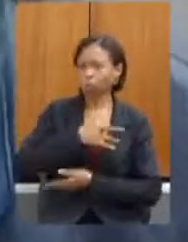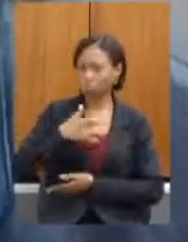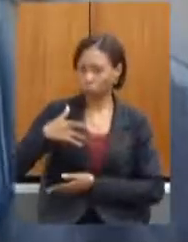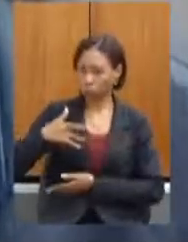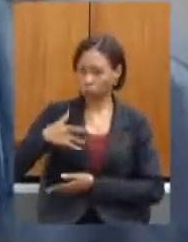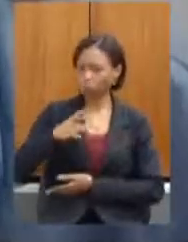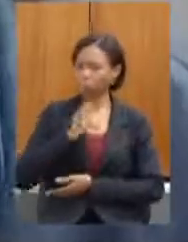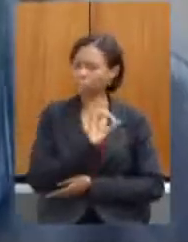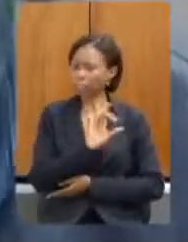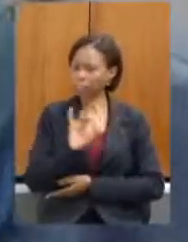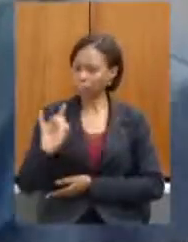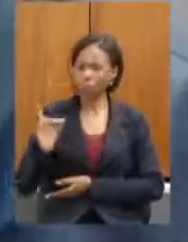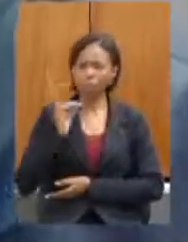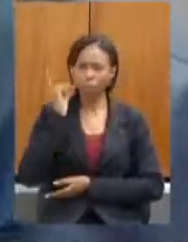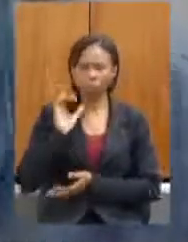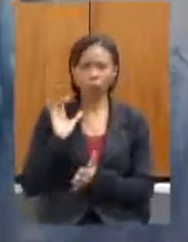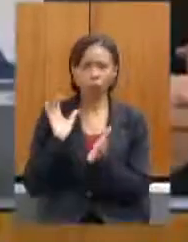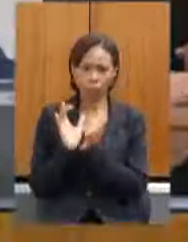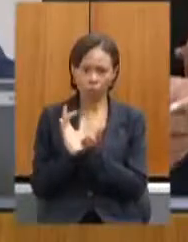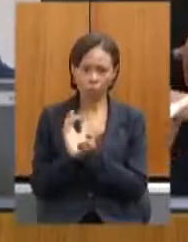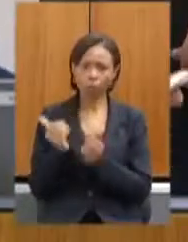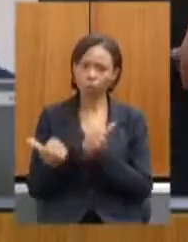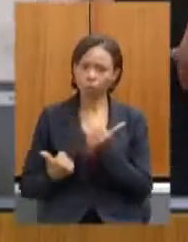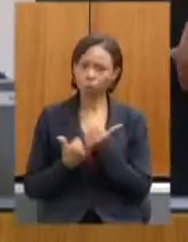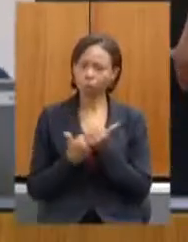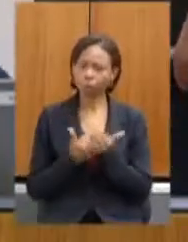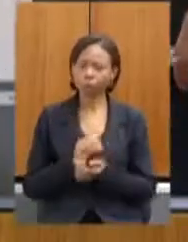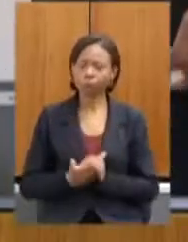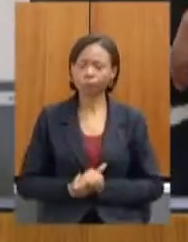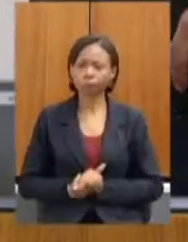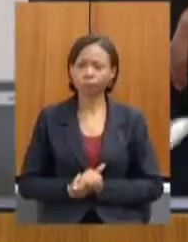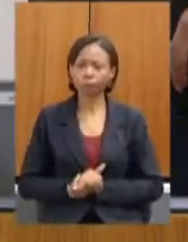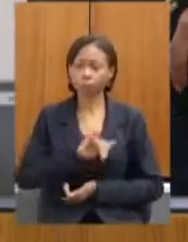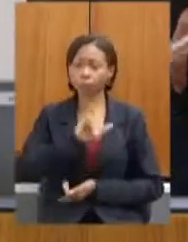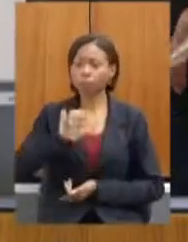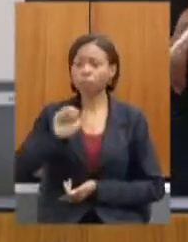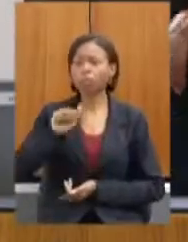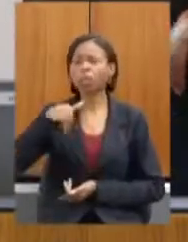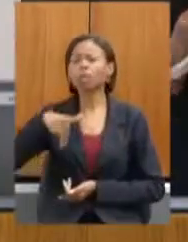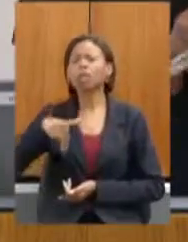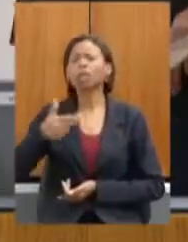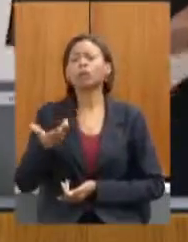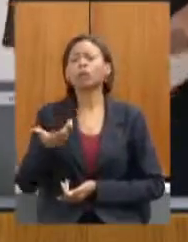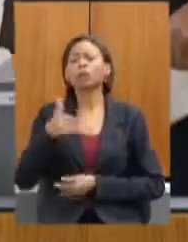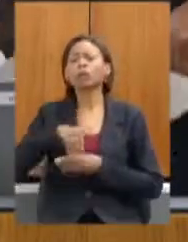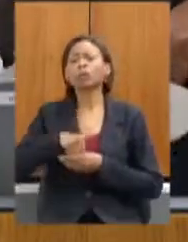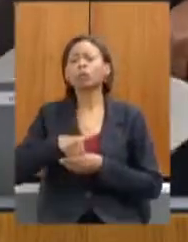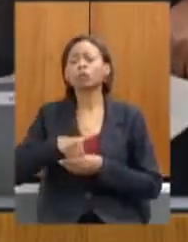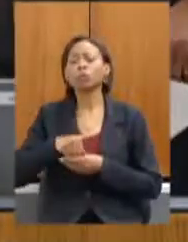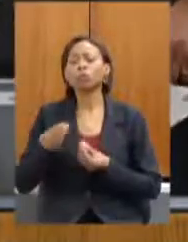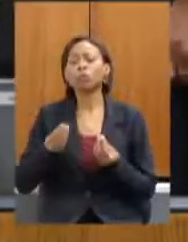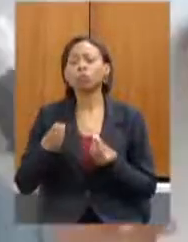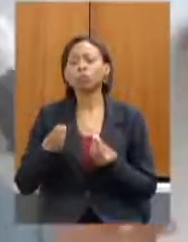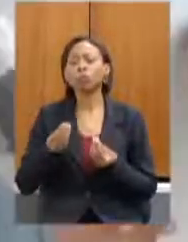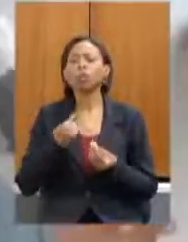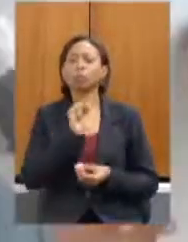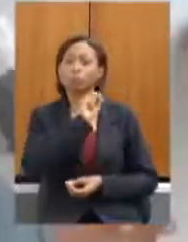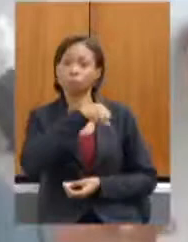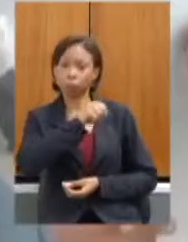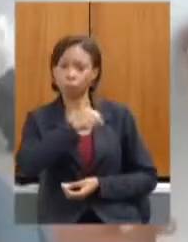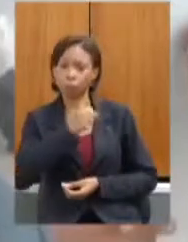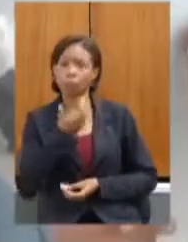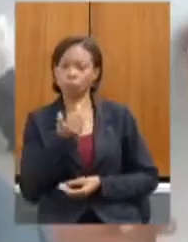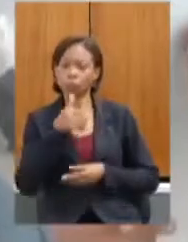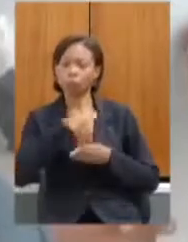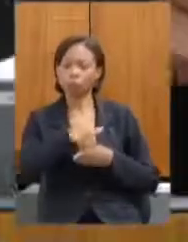de cada Deputado apoiado pela condução e da água Doutor Jean como voto Deputado autor Jean tanto assim são